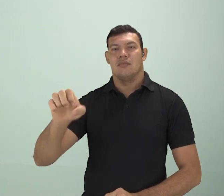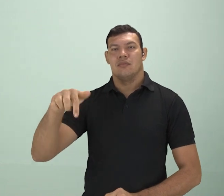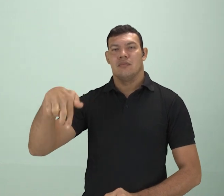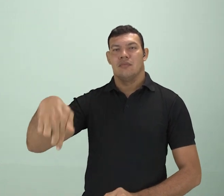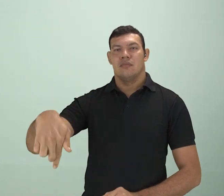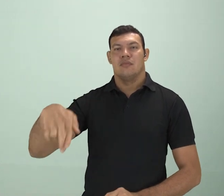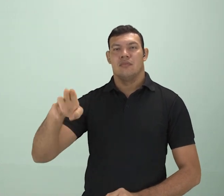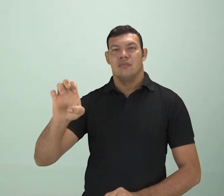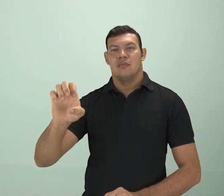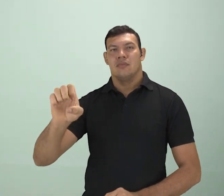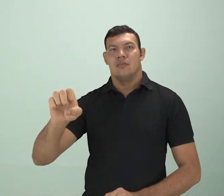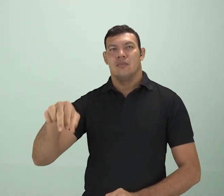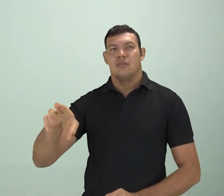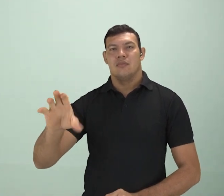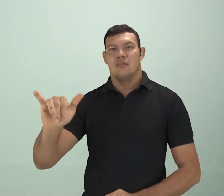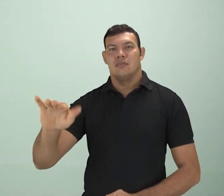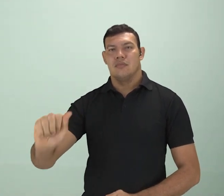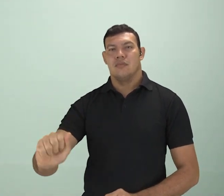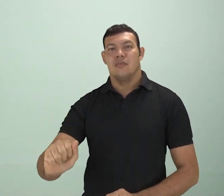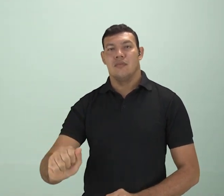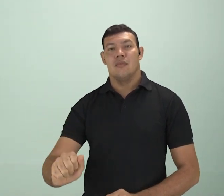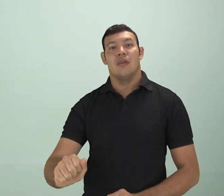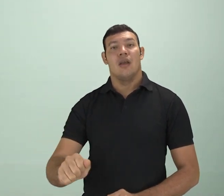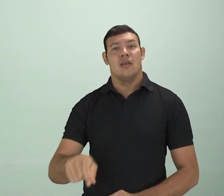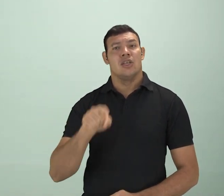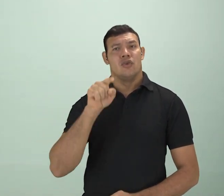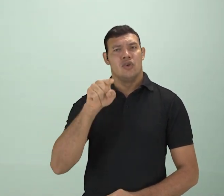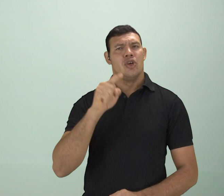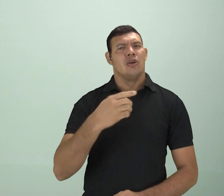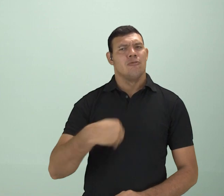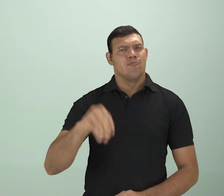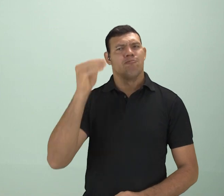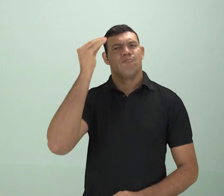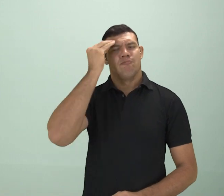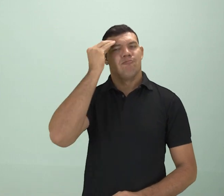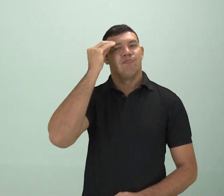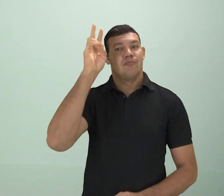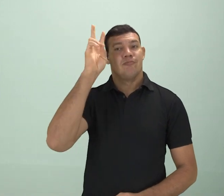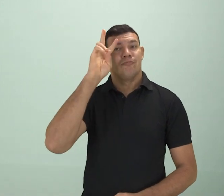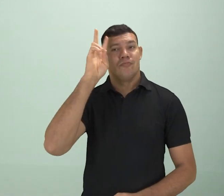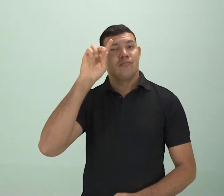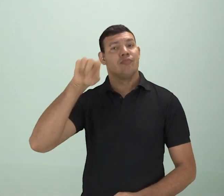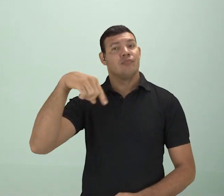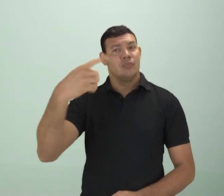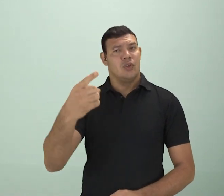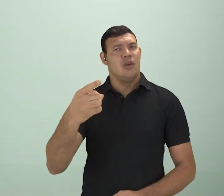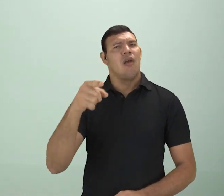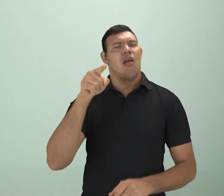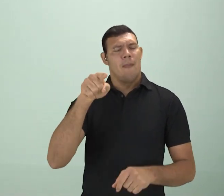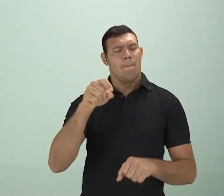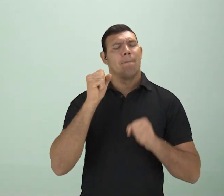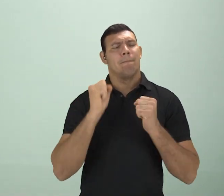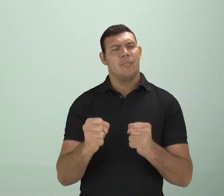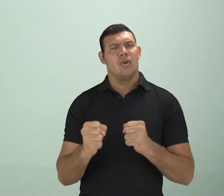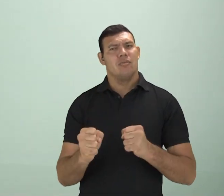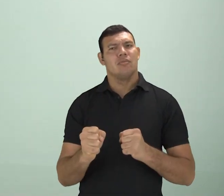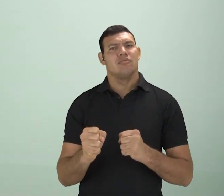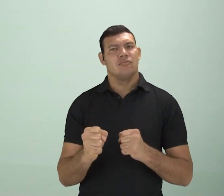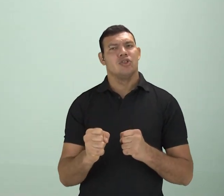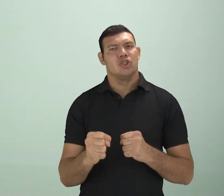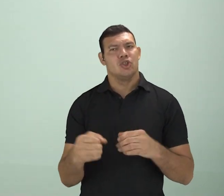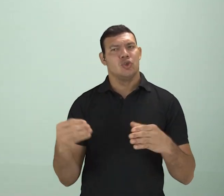deixo um lembrete. Todos esses tipos de estratégia que eu estou apresentando para você podem ser desenvolvidas dentro de um